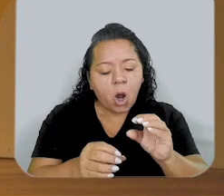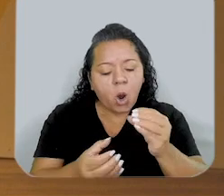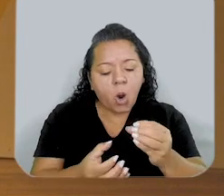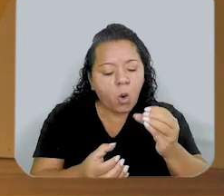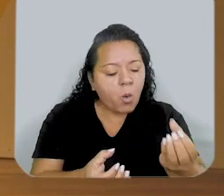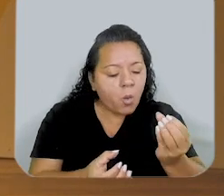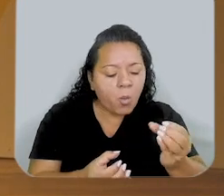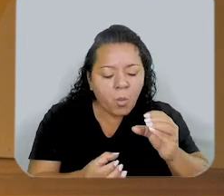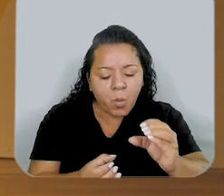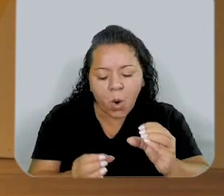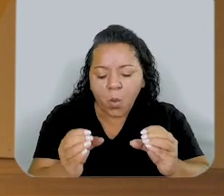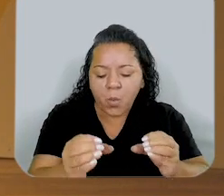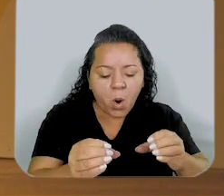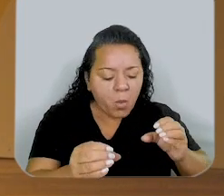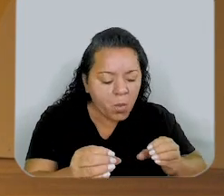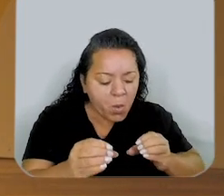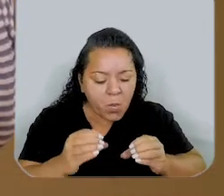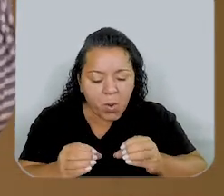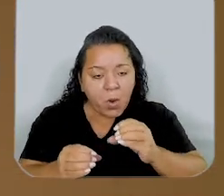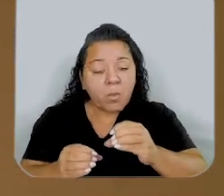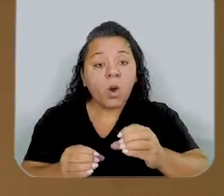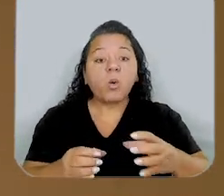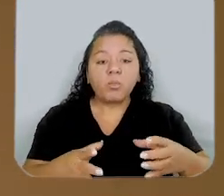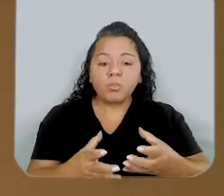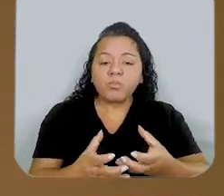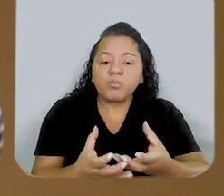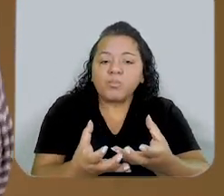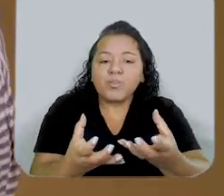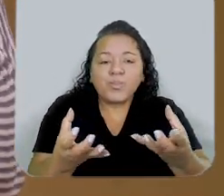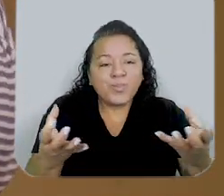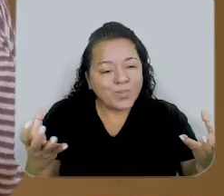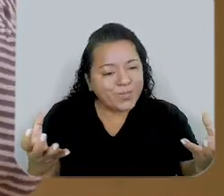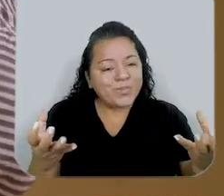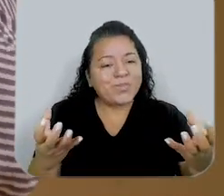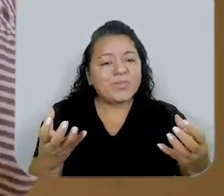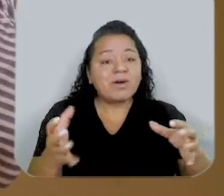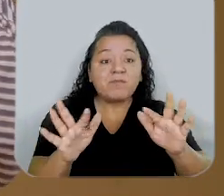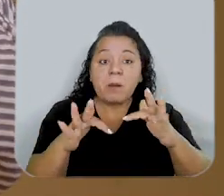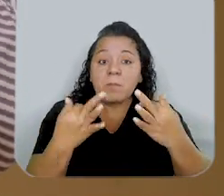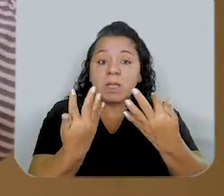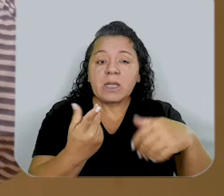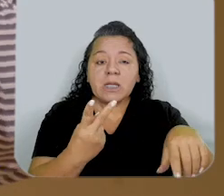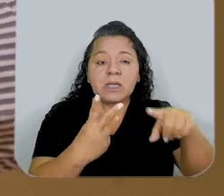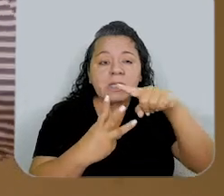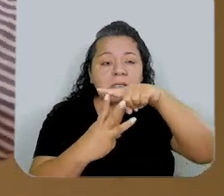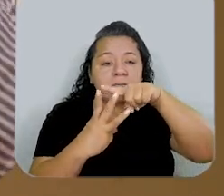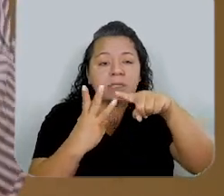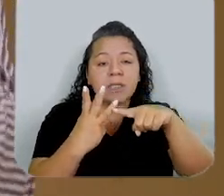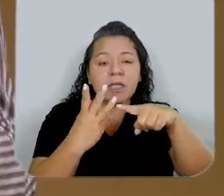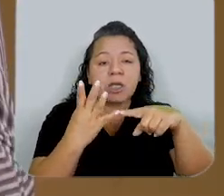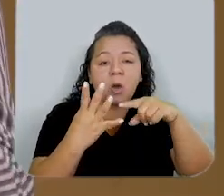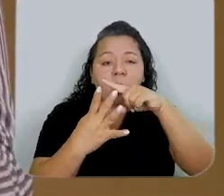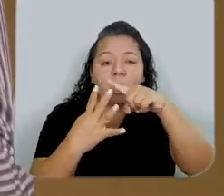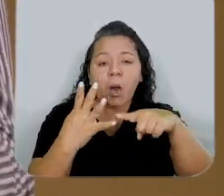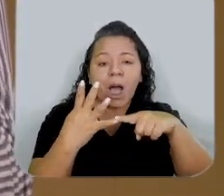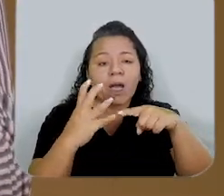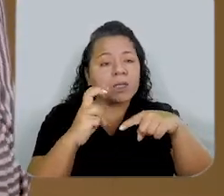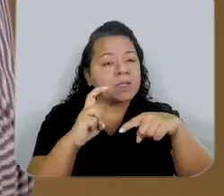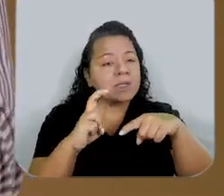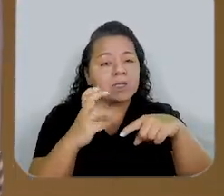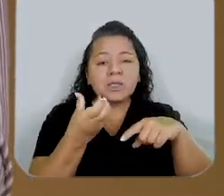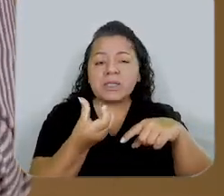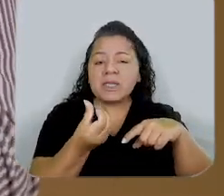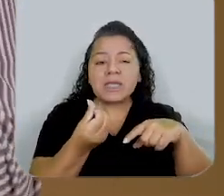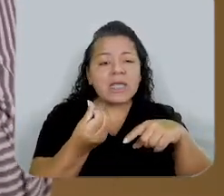porcioná-los, né? Fazer com que ele renda, com que ele possa alimentar uma família de 3, 4, 5, 6, às vezes até 10 integrantes,